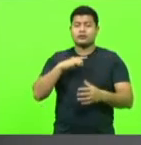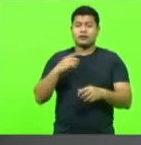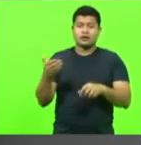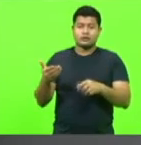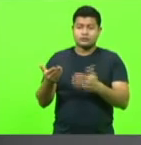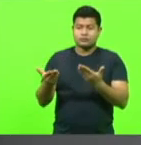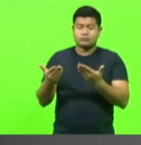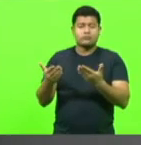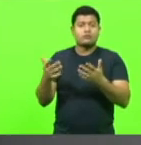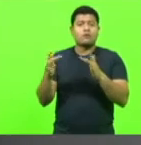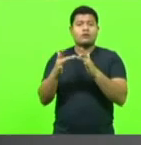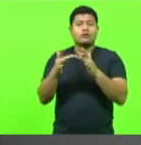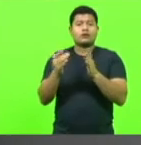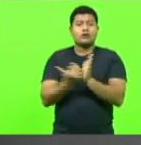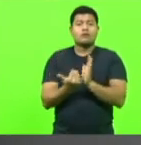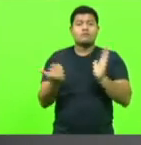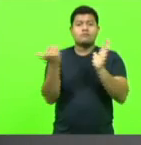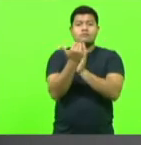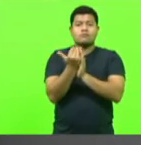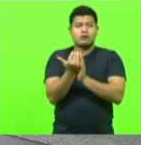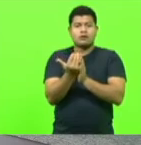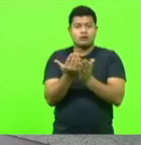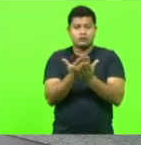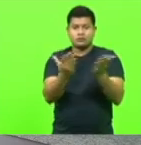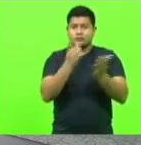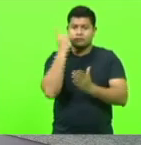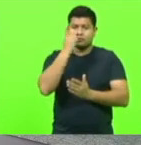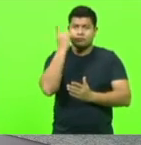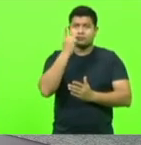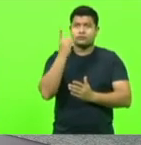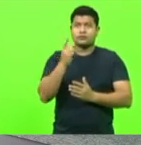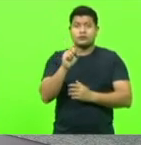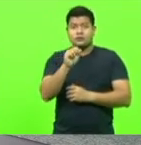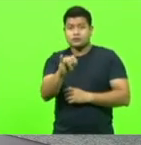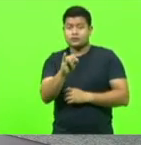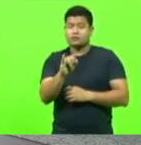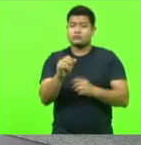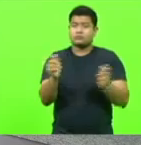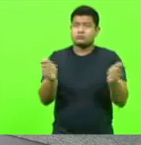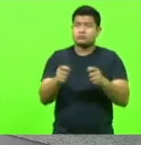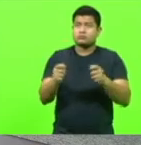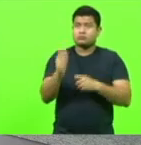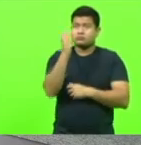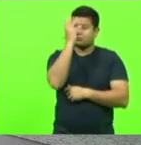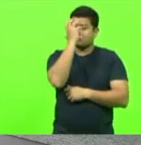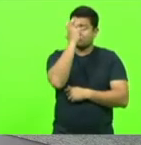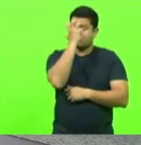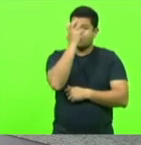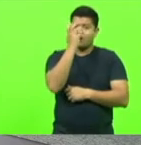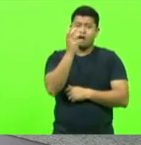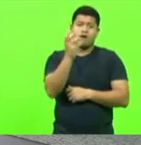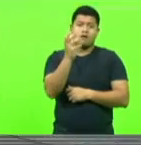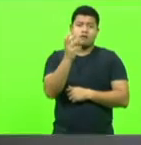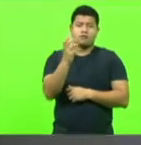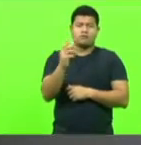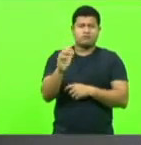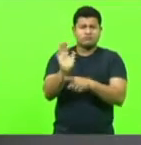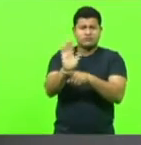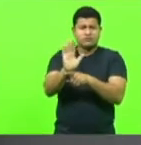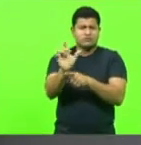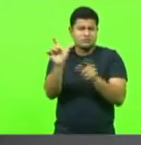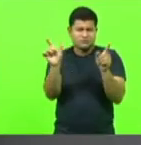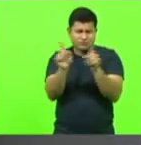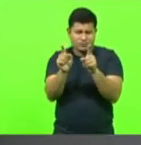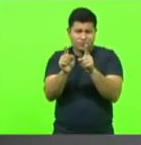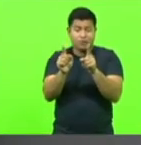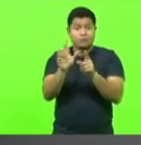participativa dos deputados e que se eles puderem eles possam também gravar alguns vídeos pequenos